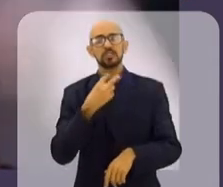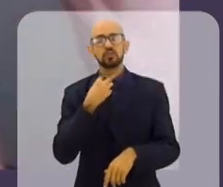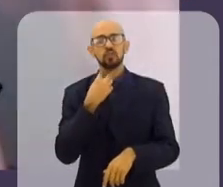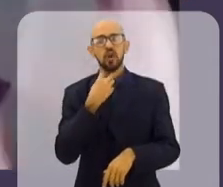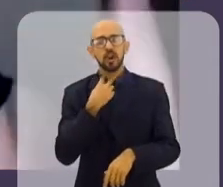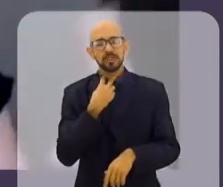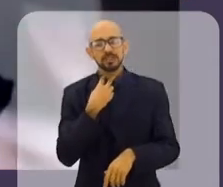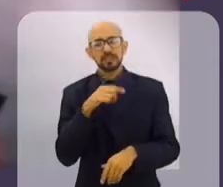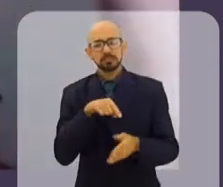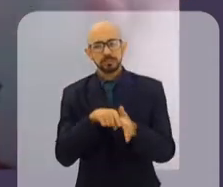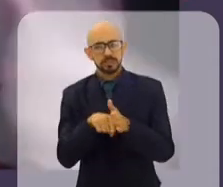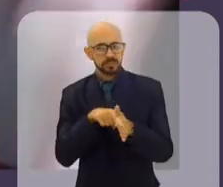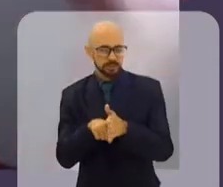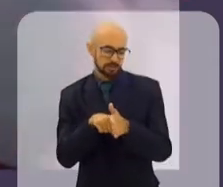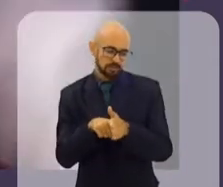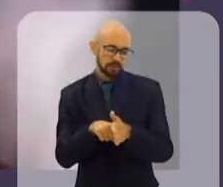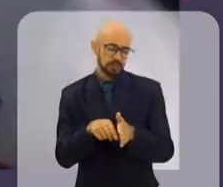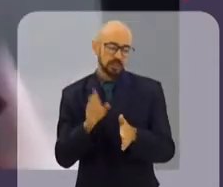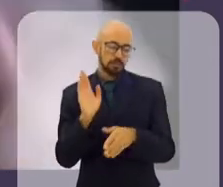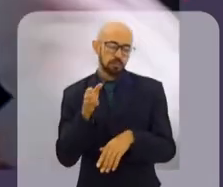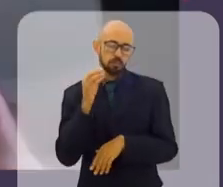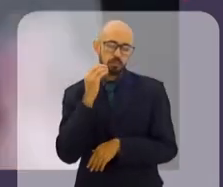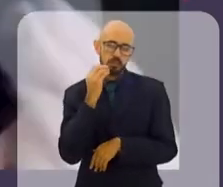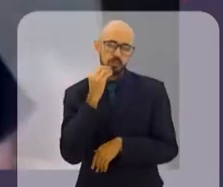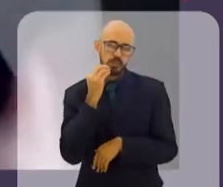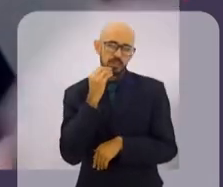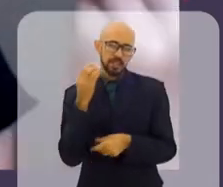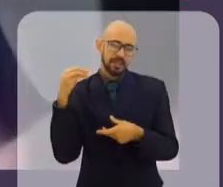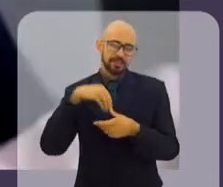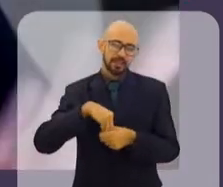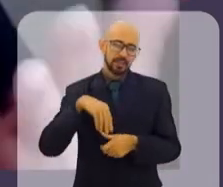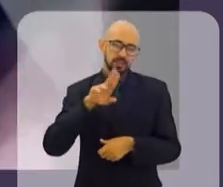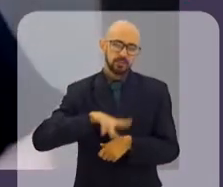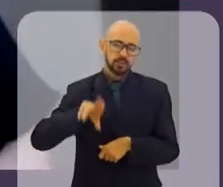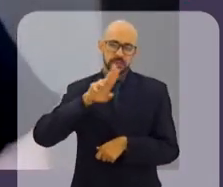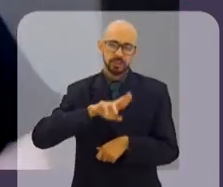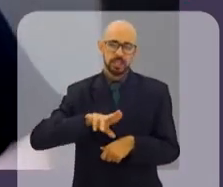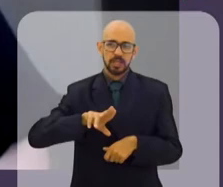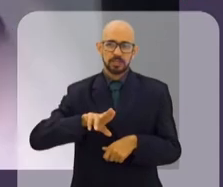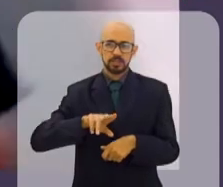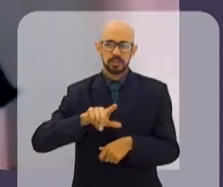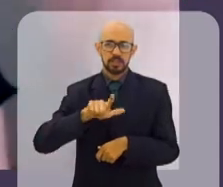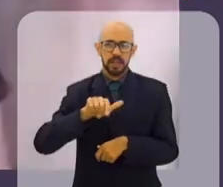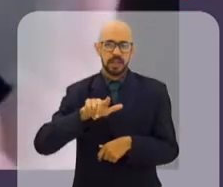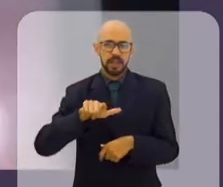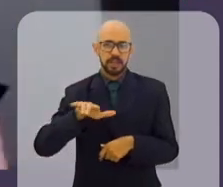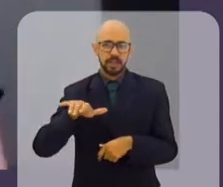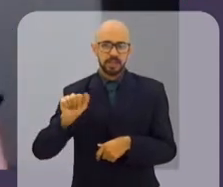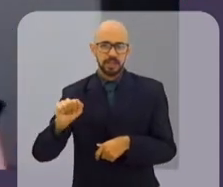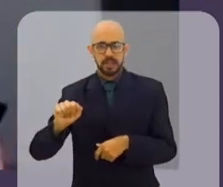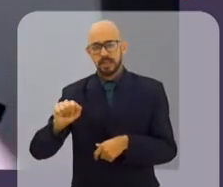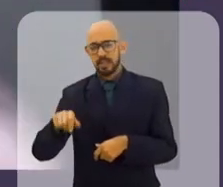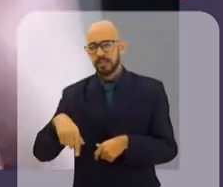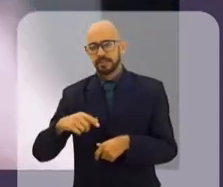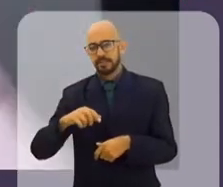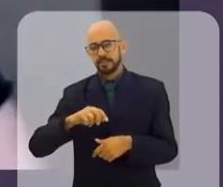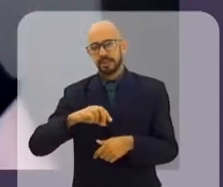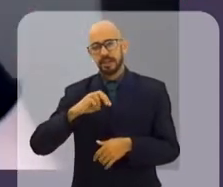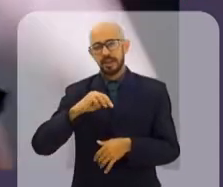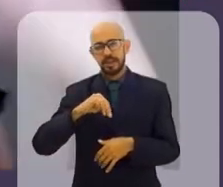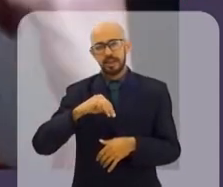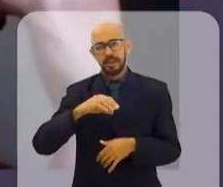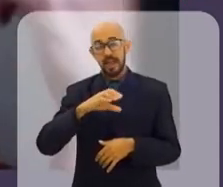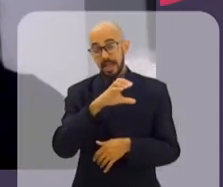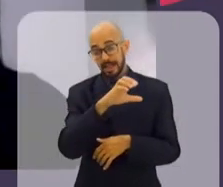vozes e de pesquisadores que já deveriam estar dentro da universidade sendo referência há muitos anos: Beatriz Nascimento, Lélia Gonzalez, Carolina Maria